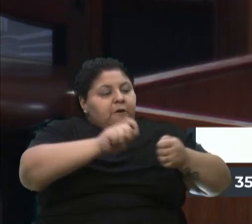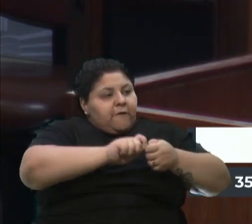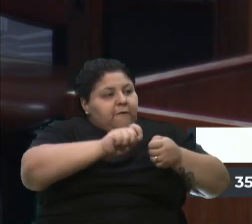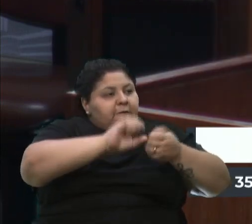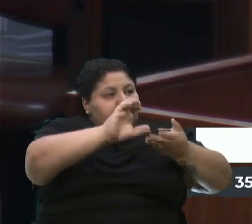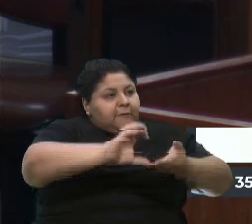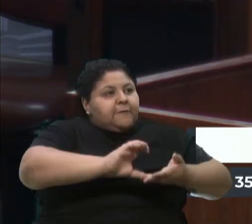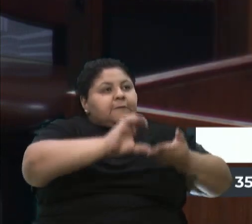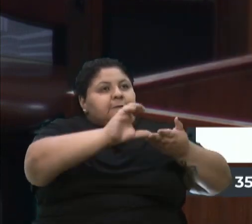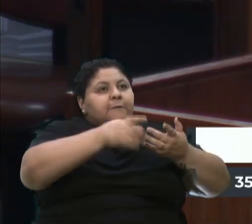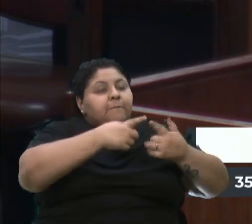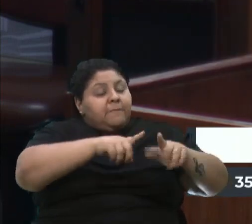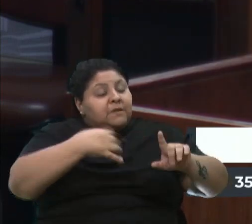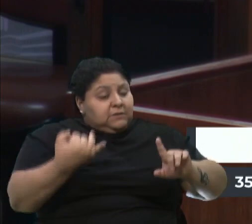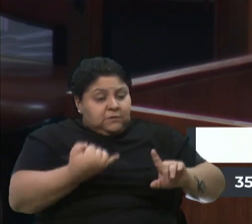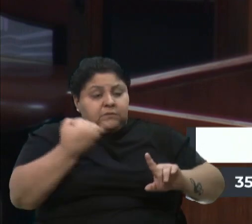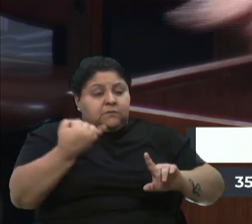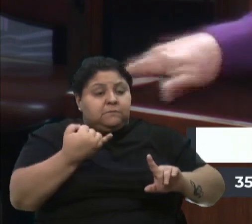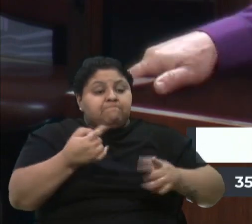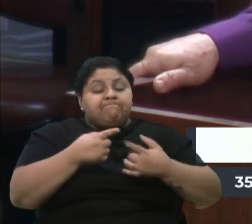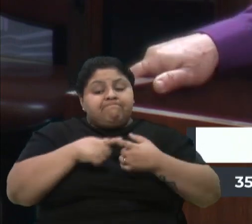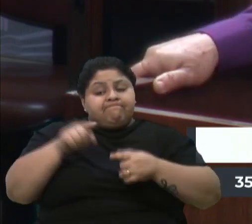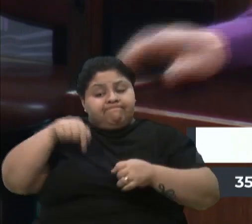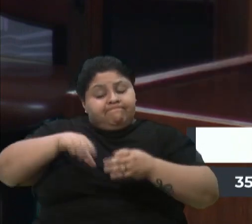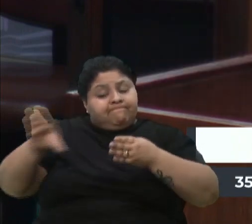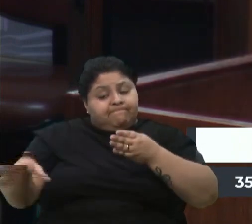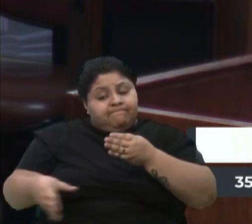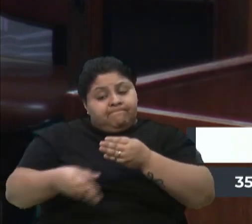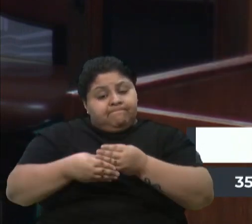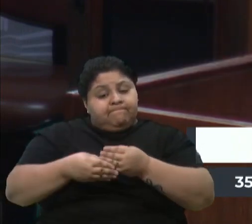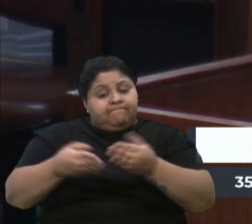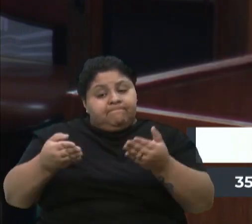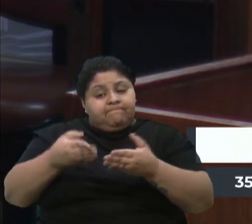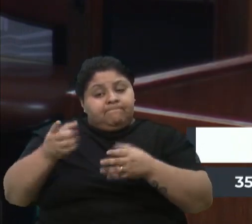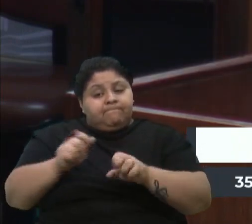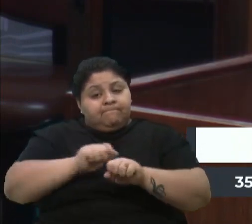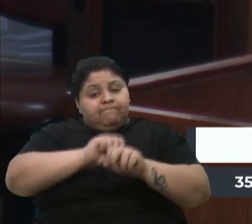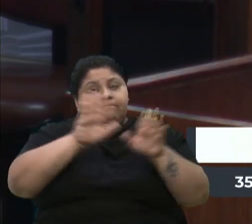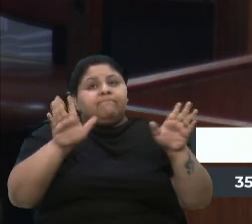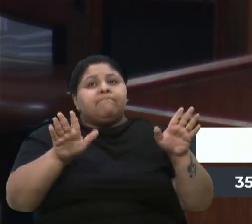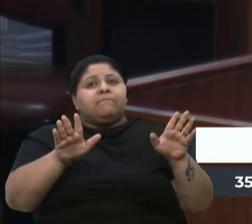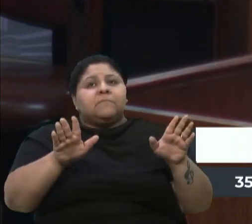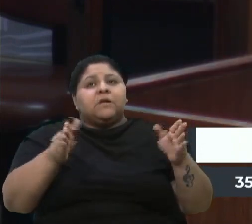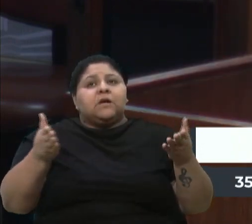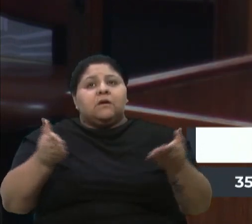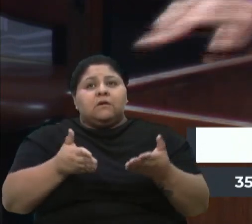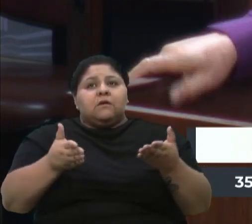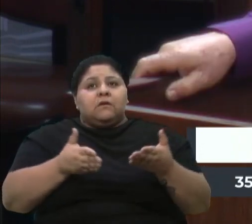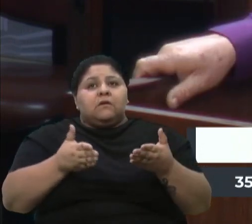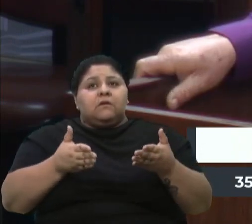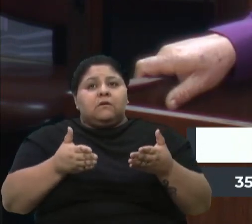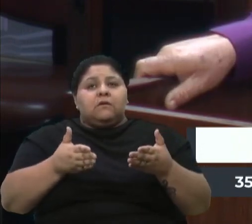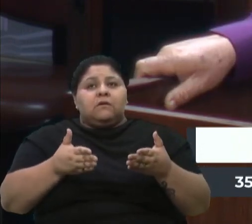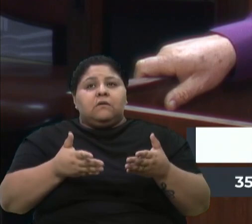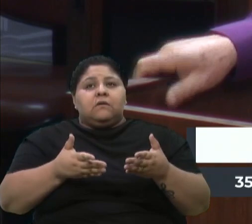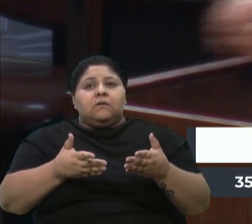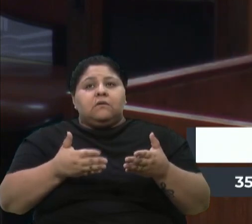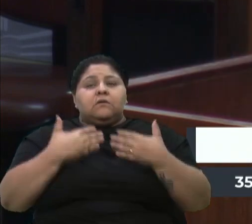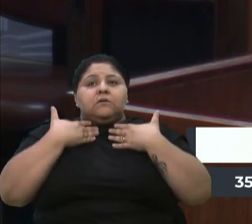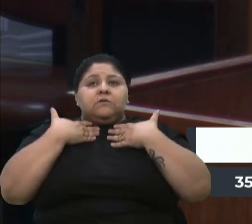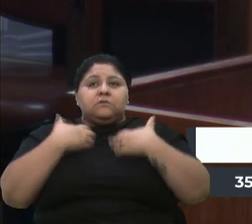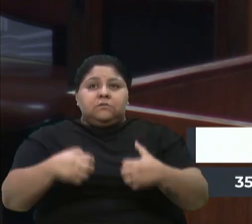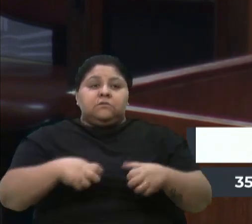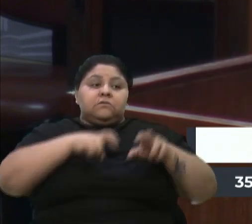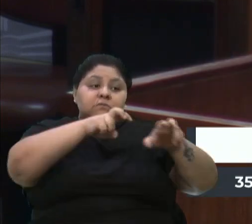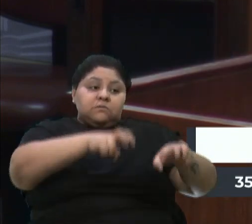mas essa emenda de hoje de manhã, vereador, agora eu na Comissão de Justiça vou ter que baixar para a Secretaria de Agricultura,